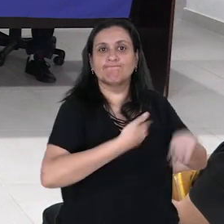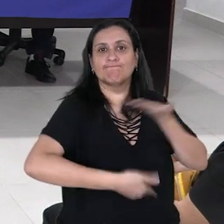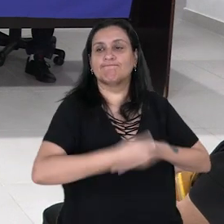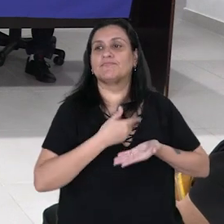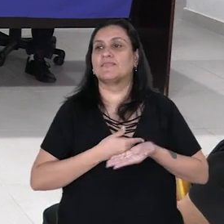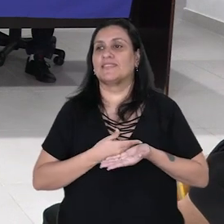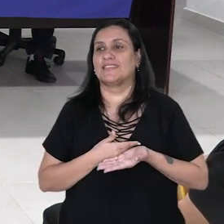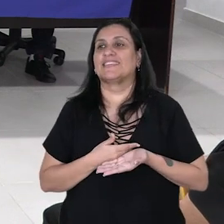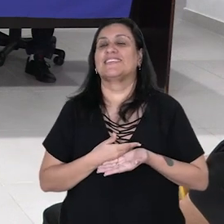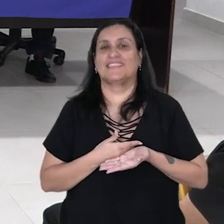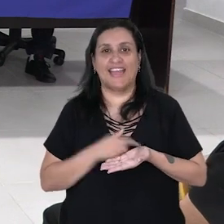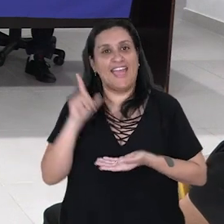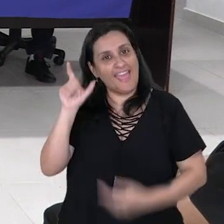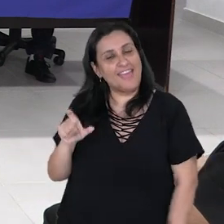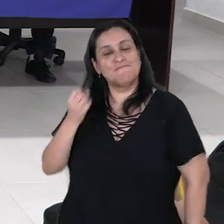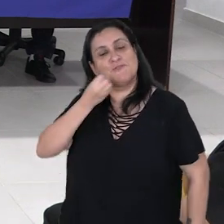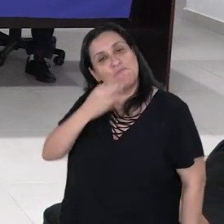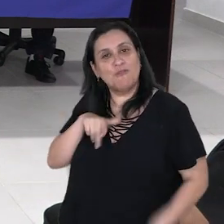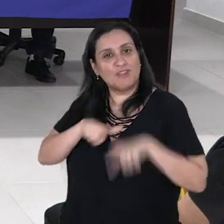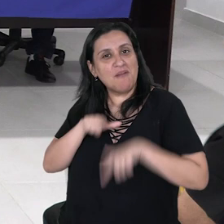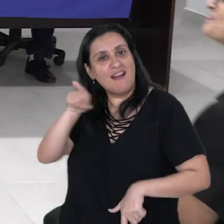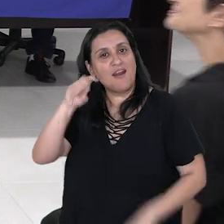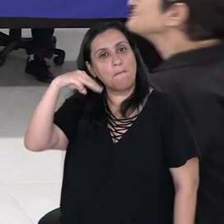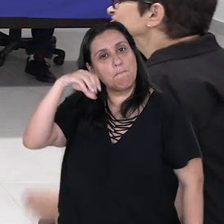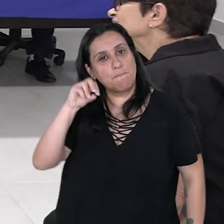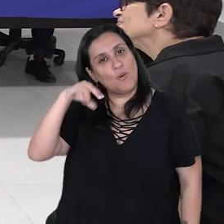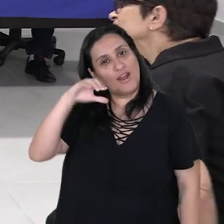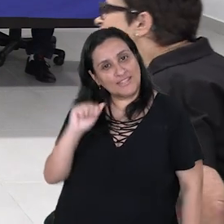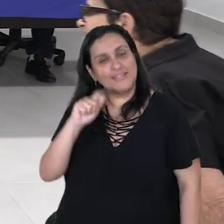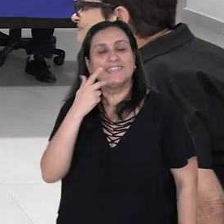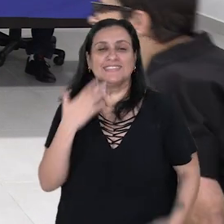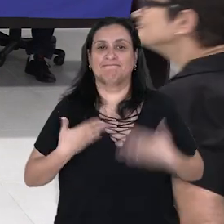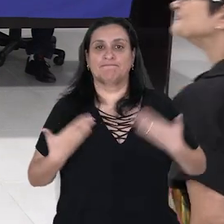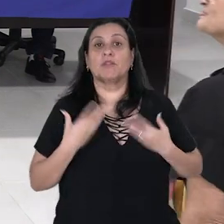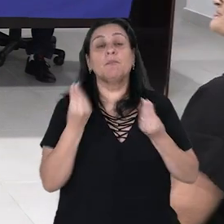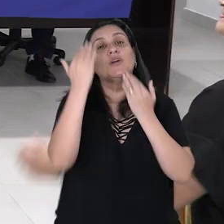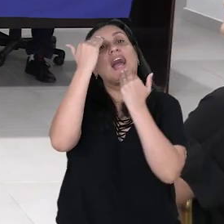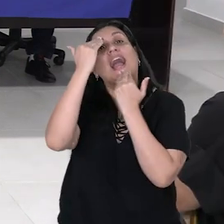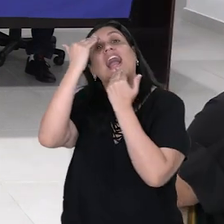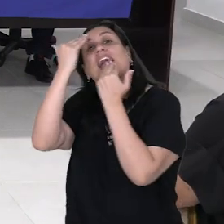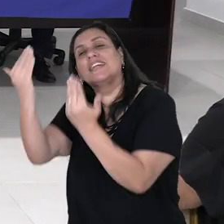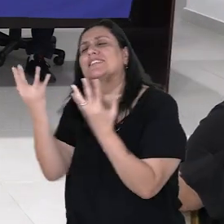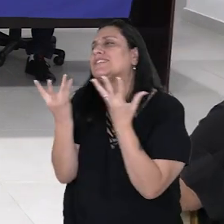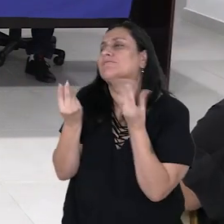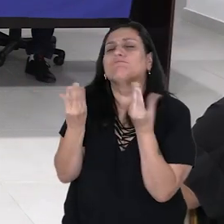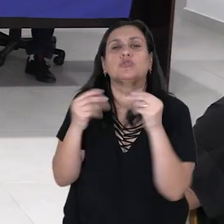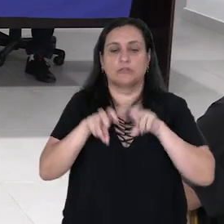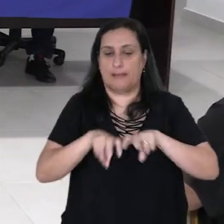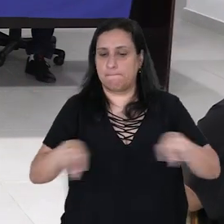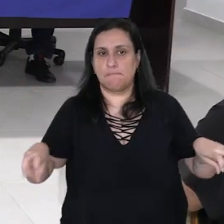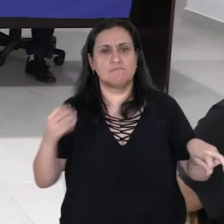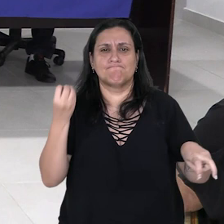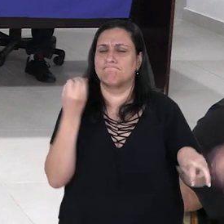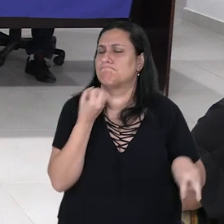terceiro núcleo. Então, é sempre bem-vinda com seu entusiasmo. Queria muito, agradecer muito a vocês.